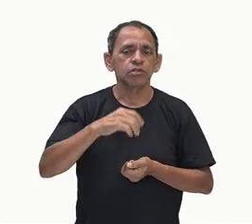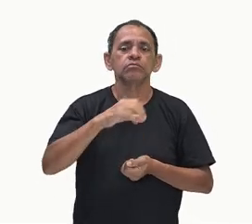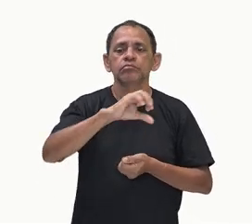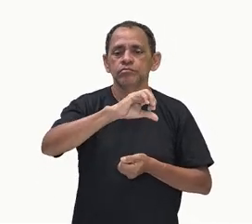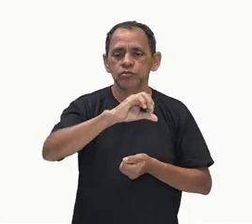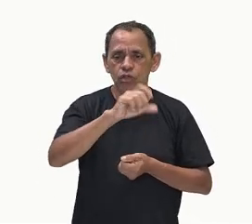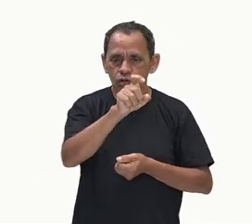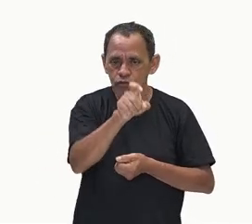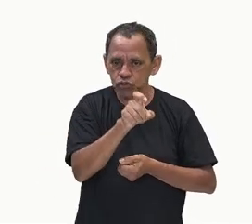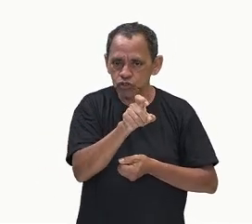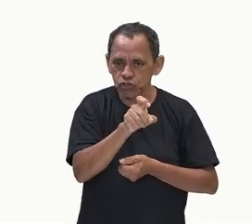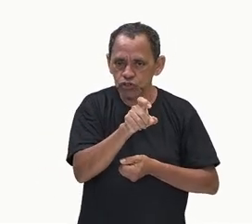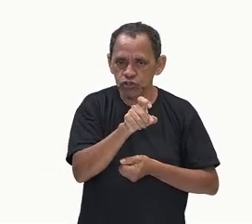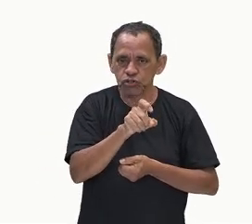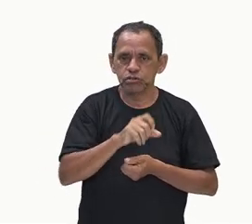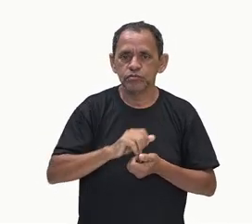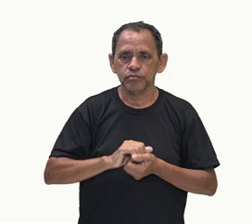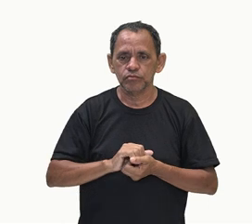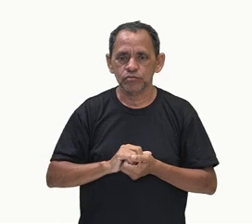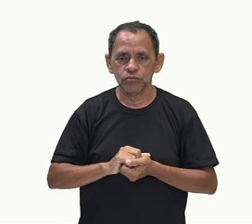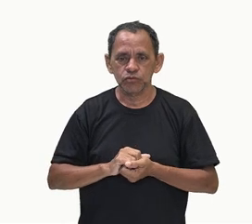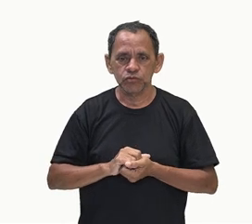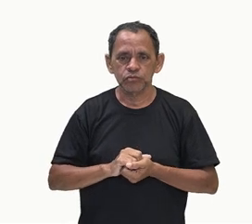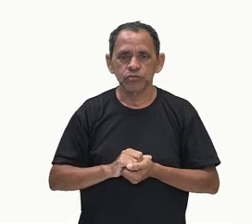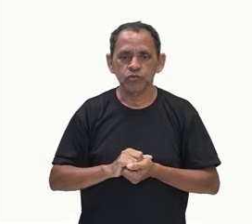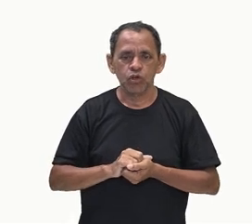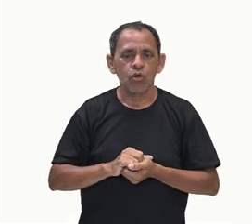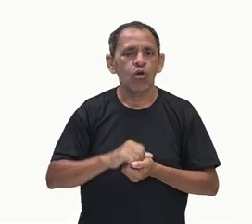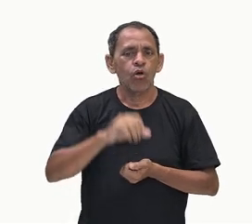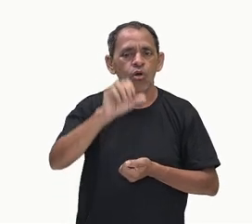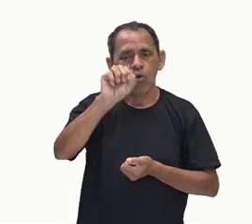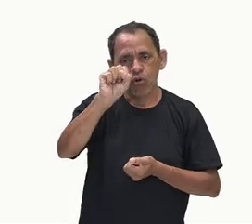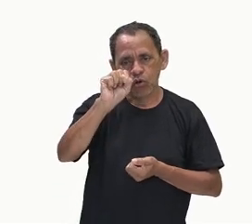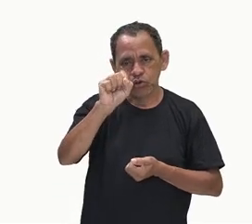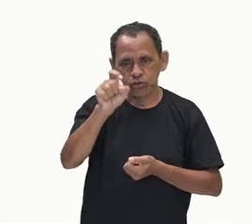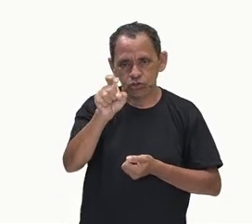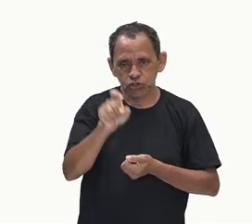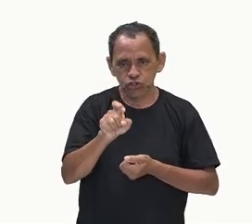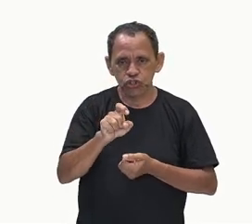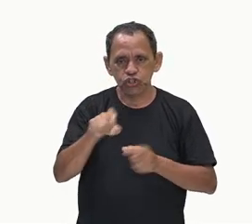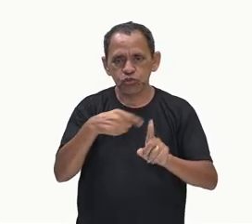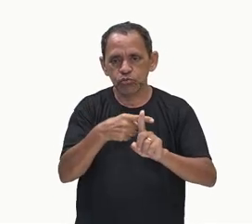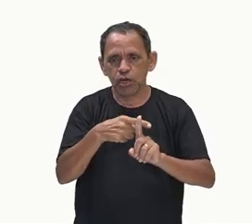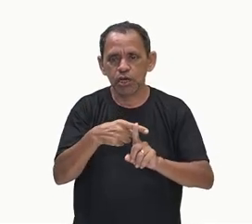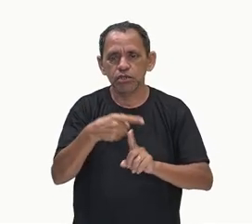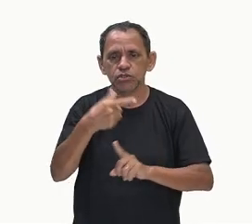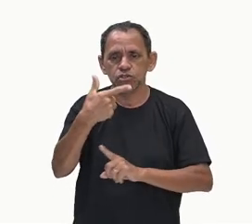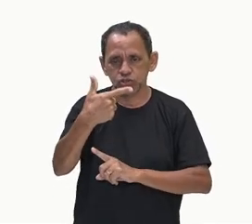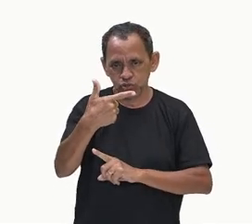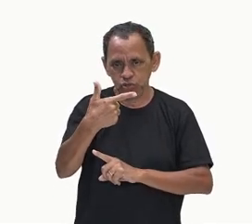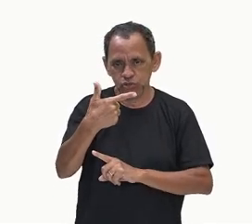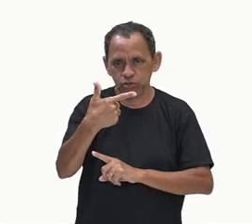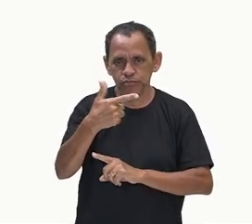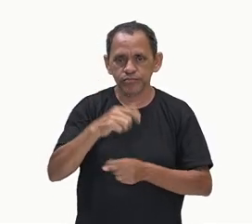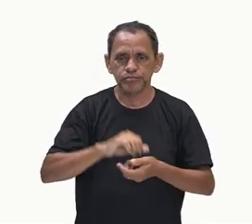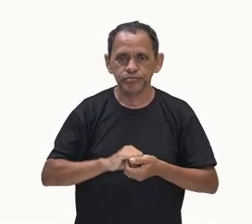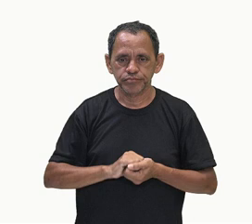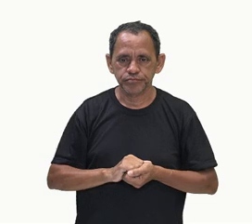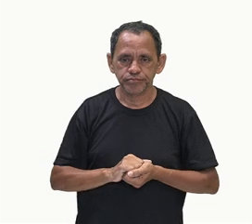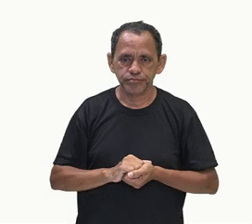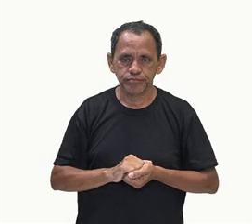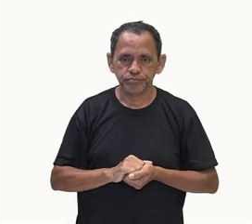9x 2 x 4x 8x 2 x 1 2